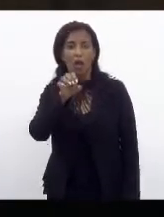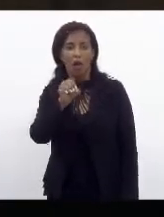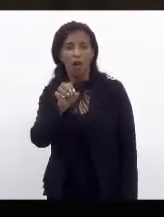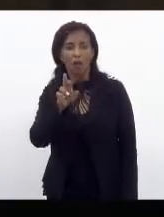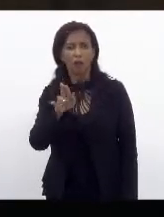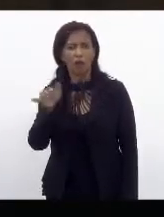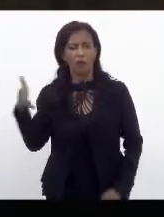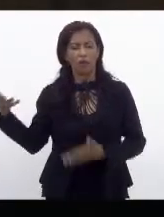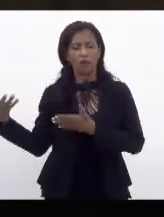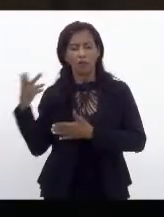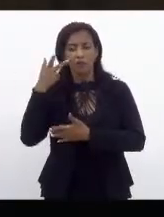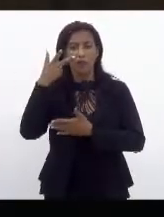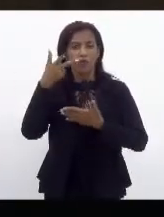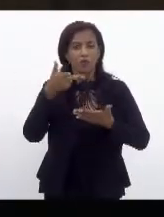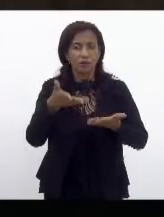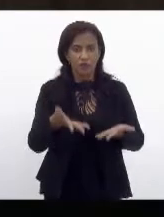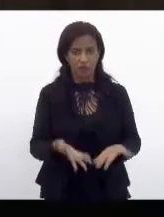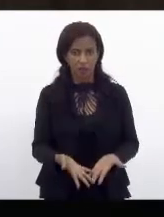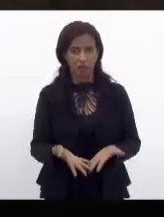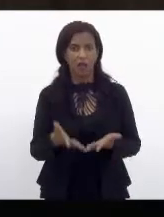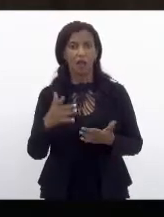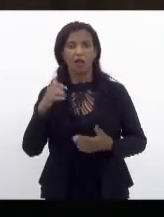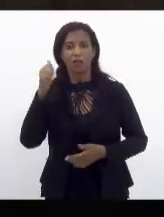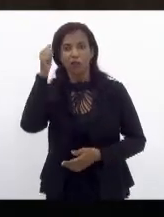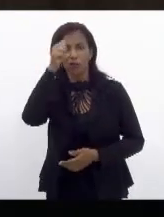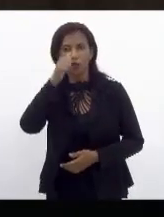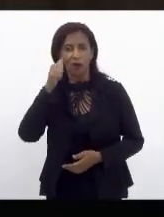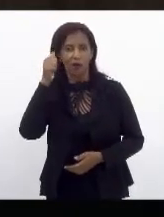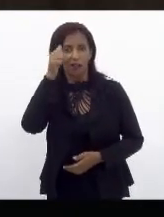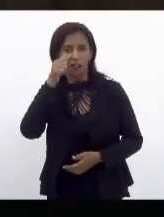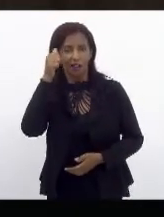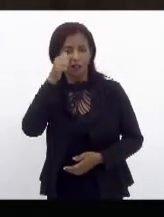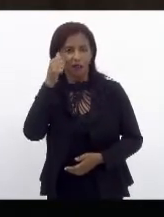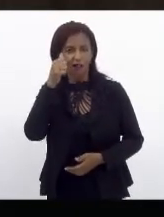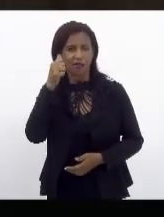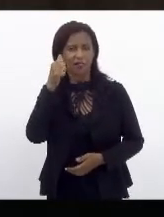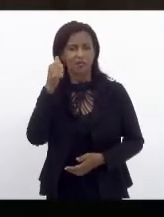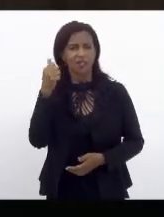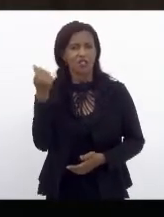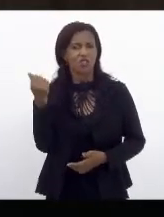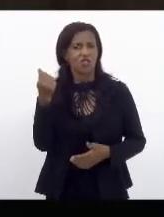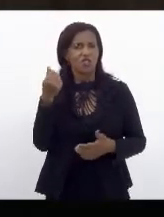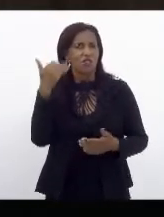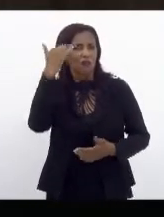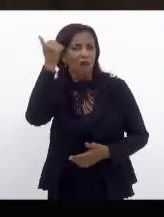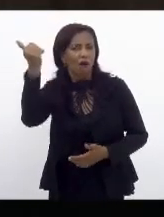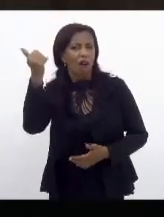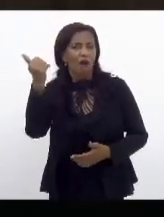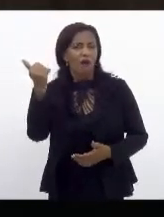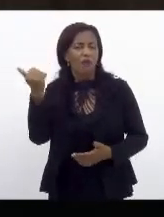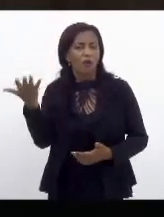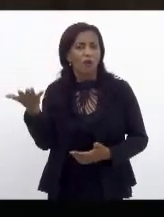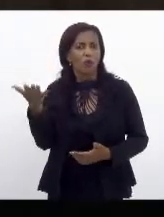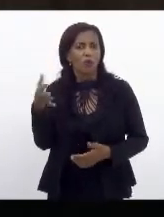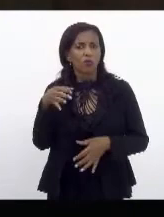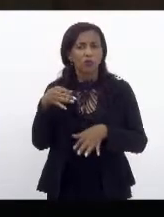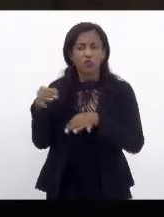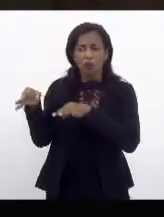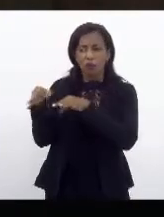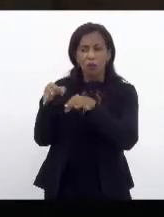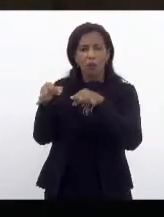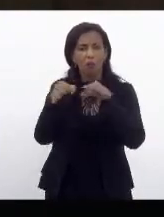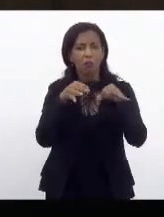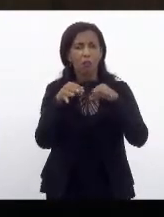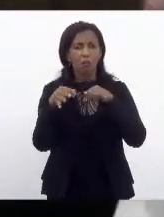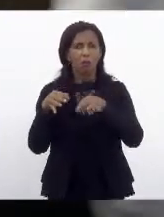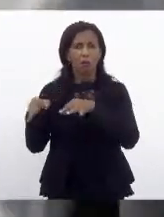esse plenário com atrizes importantes como a Cris Viana e a Gabi, que estão conduzindo um processo